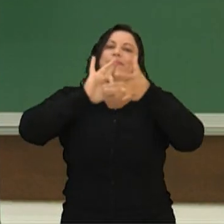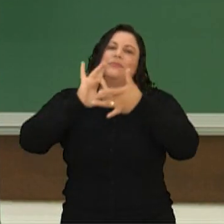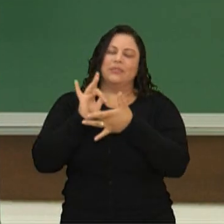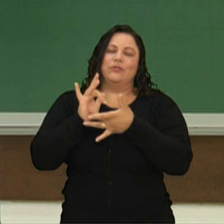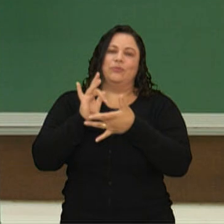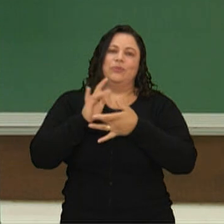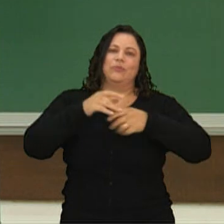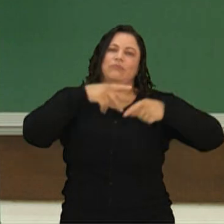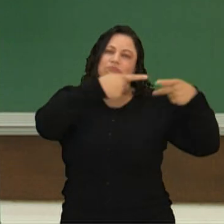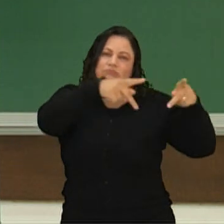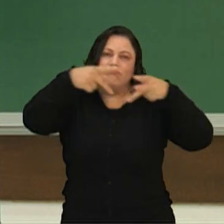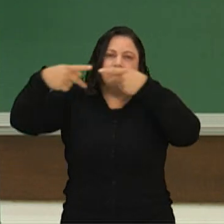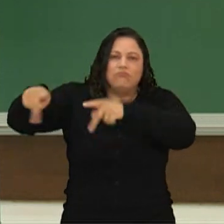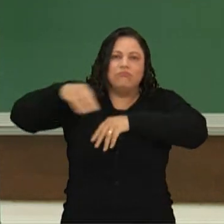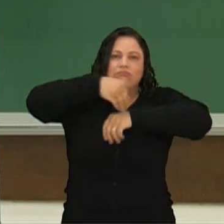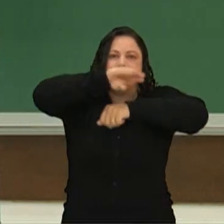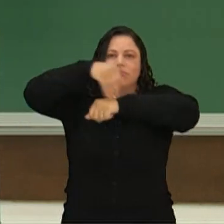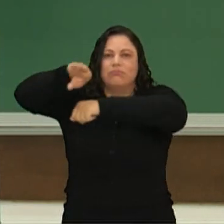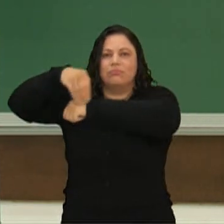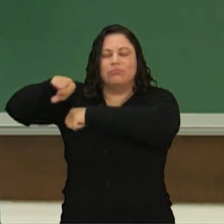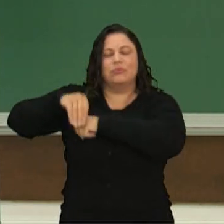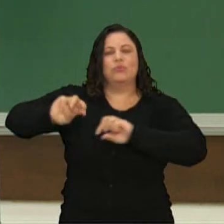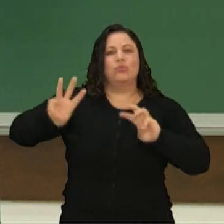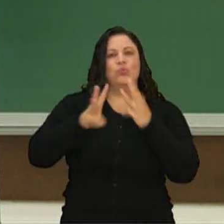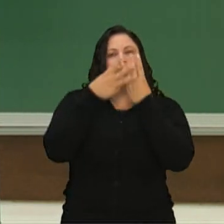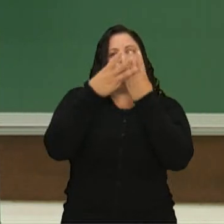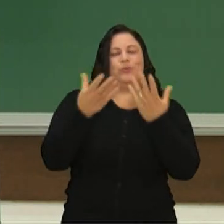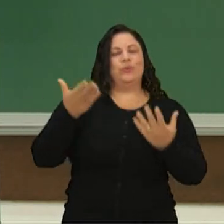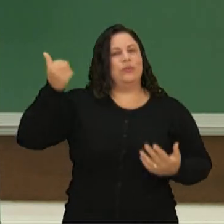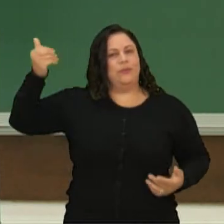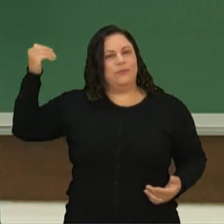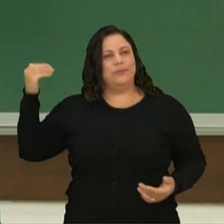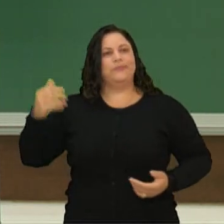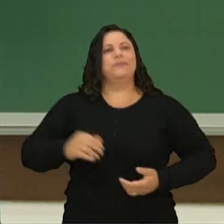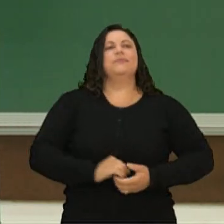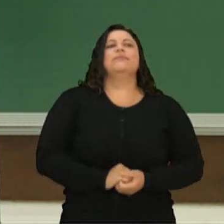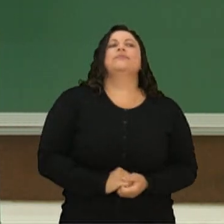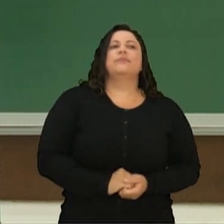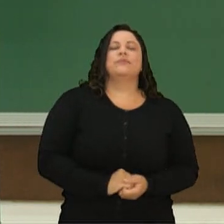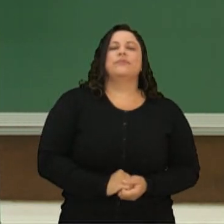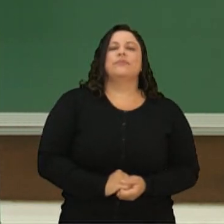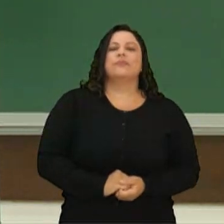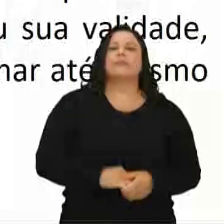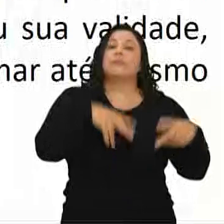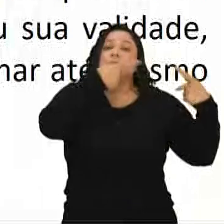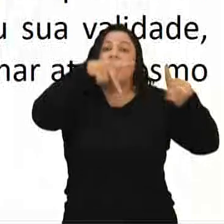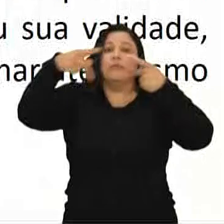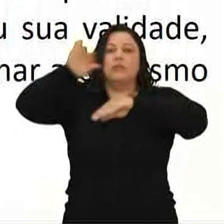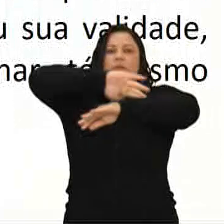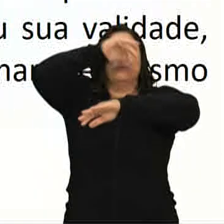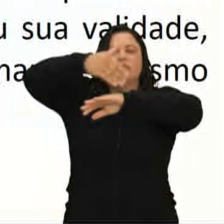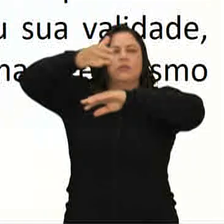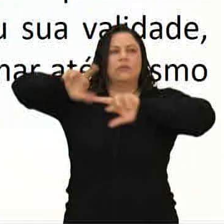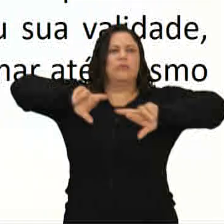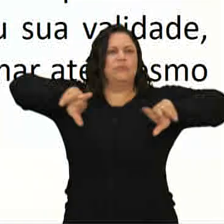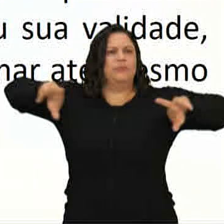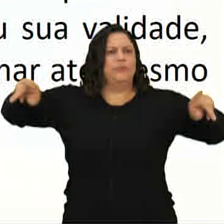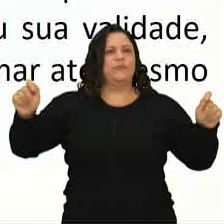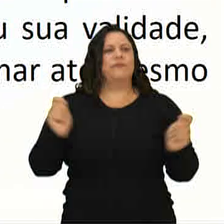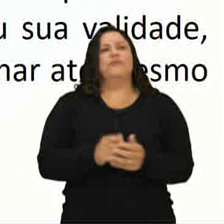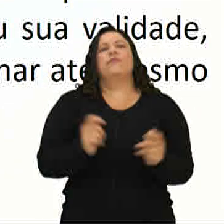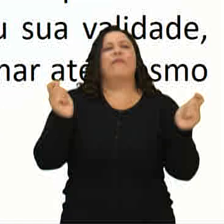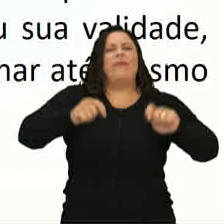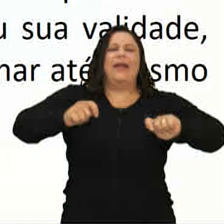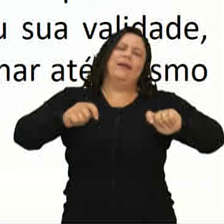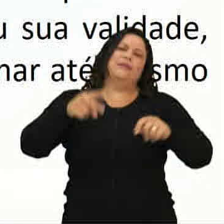aos judeus que estavam naquela época. O Sermão da Montanha. As diversas parábolas relativas